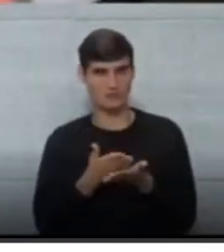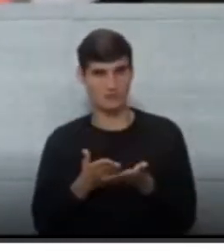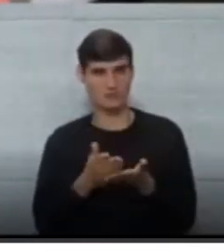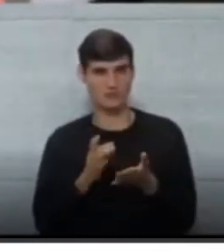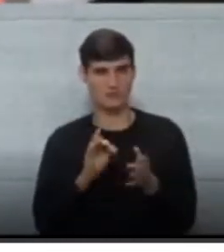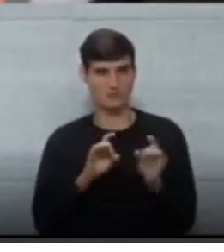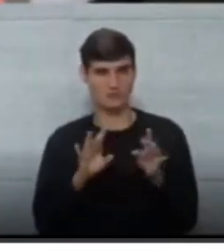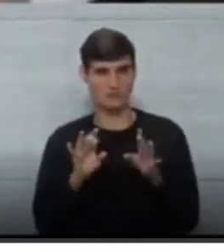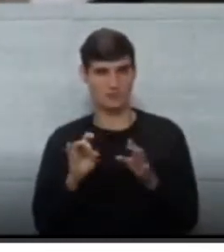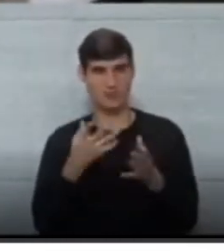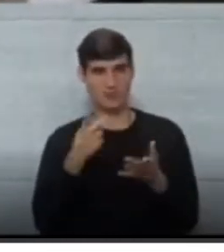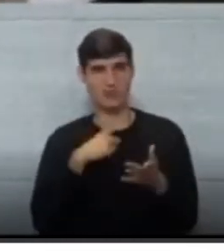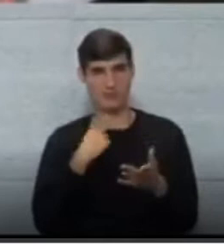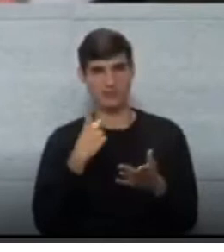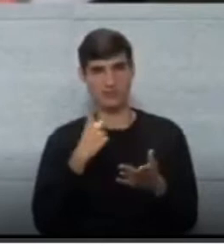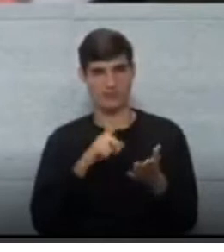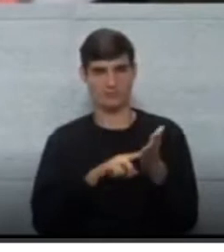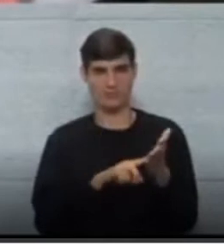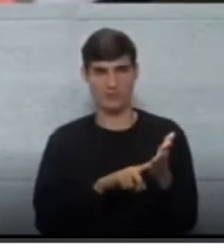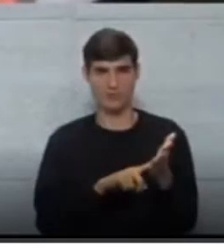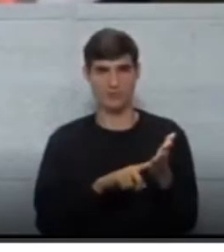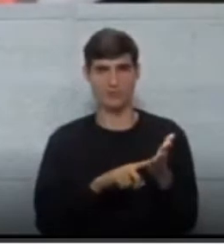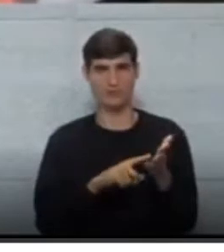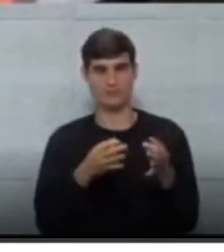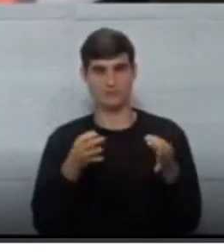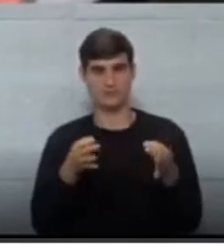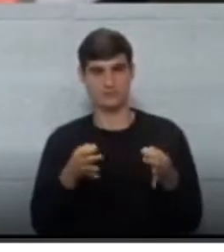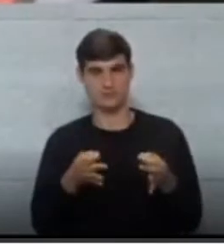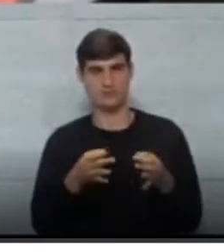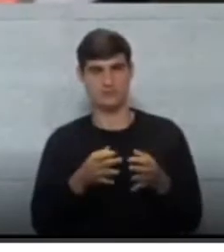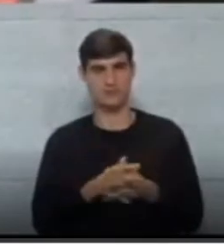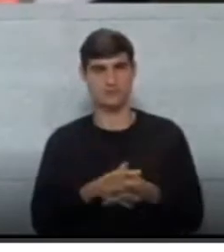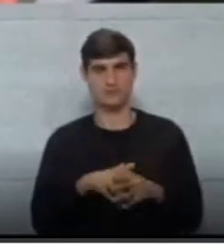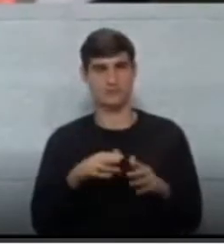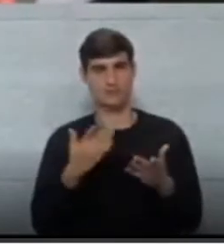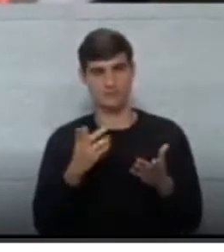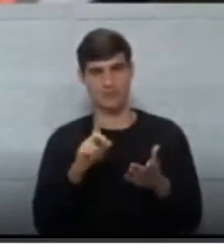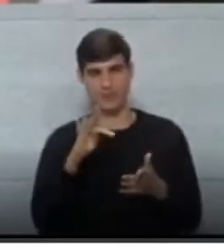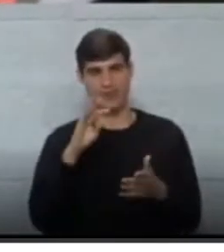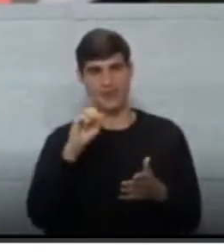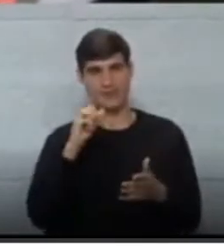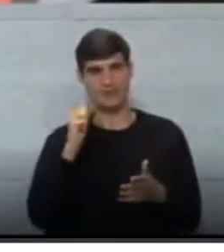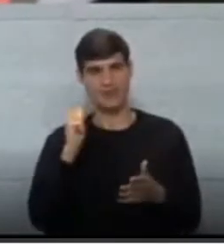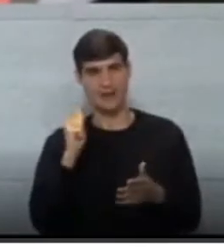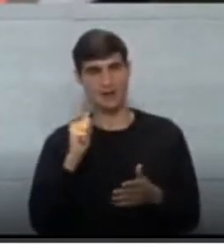eu vou pegar uma amostra agora bem homogeneizada e vou inocular no TSA.